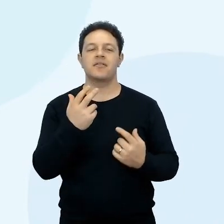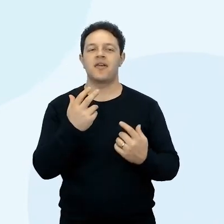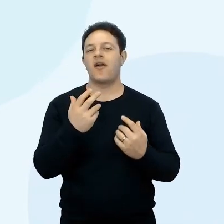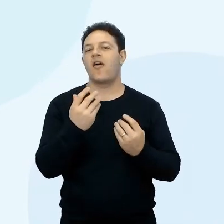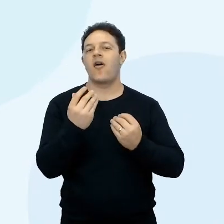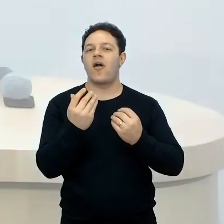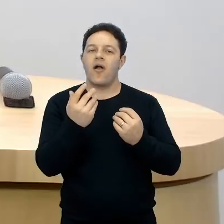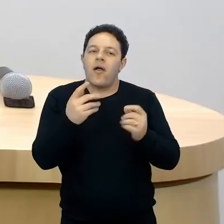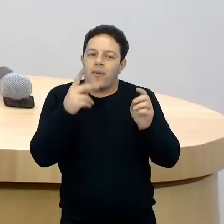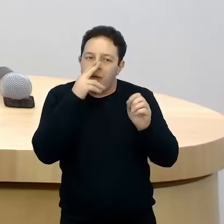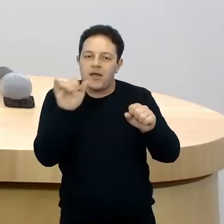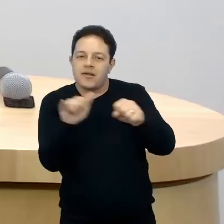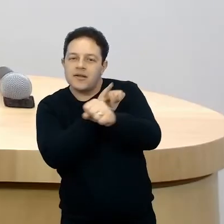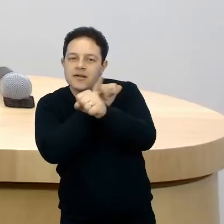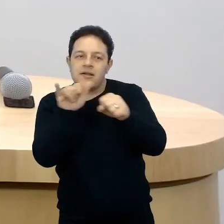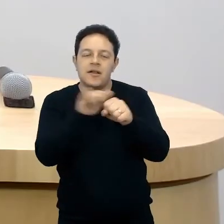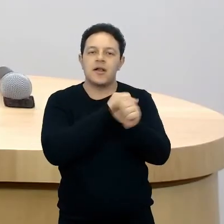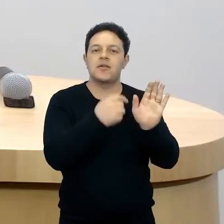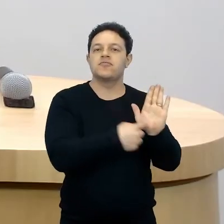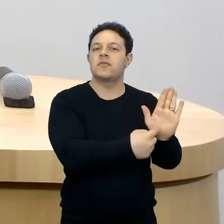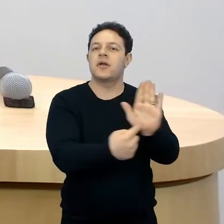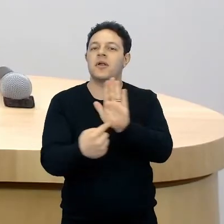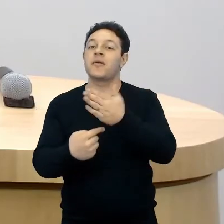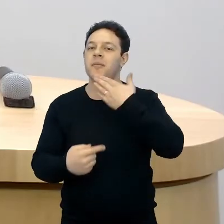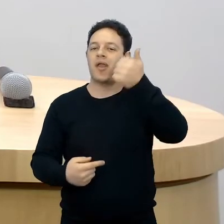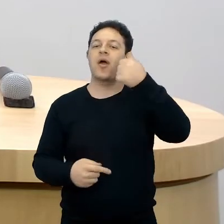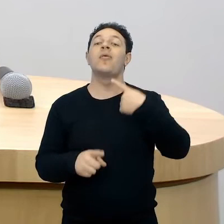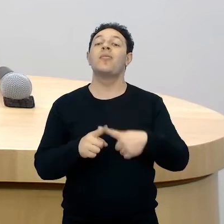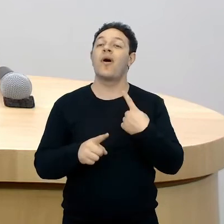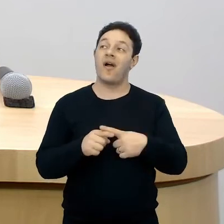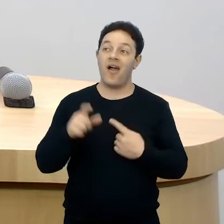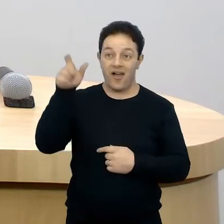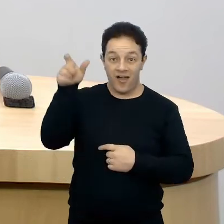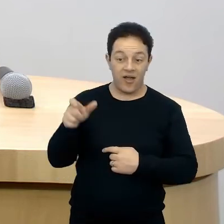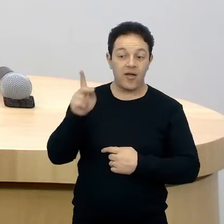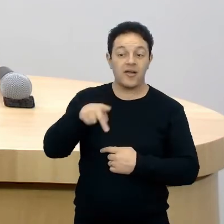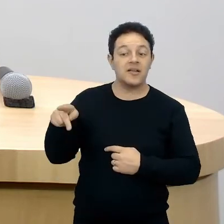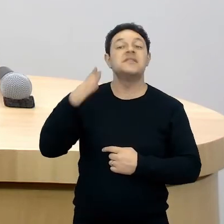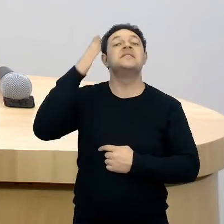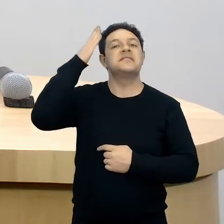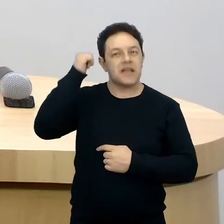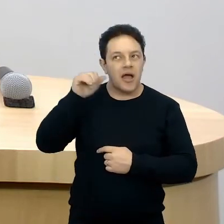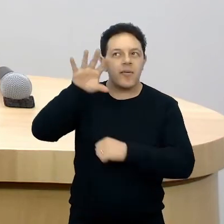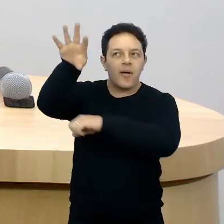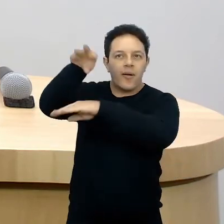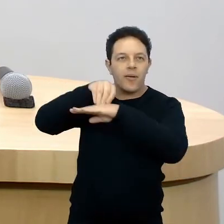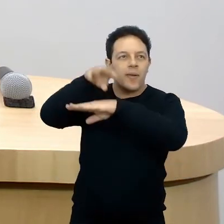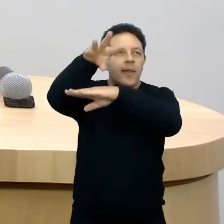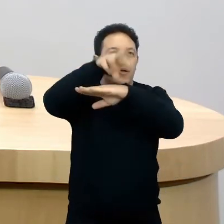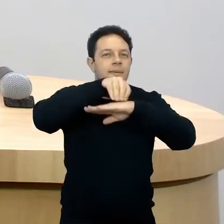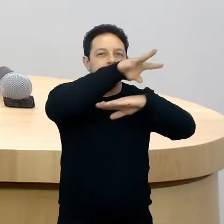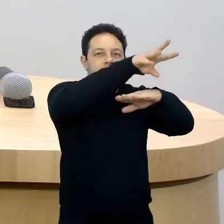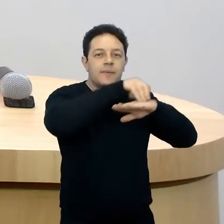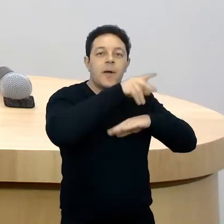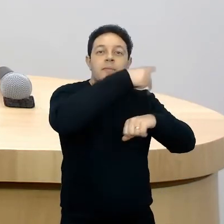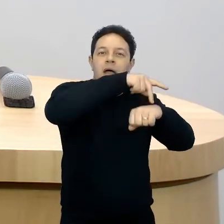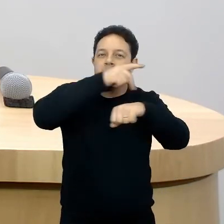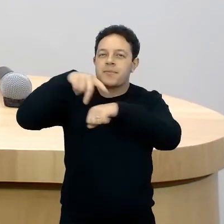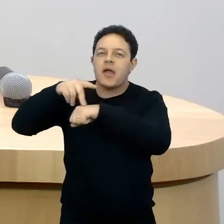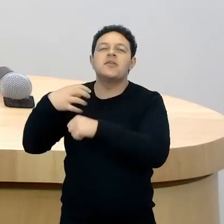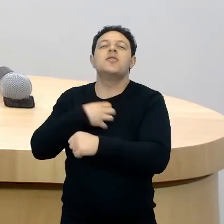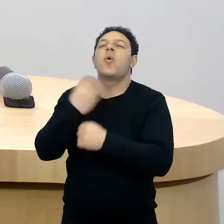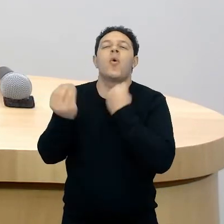de vista estético, porque também consegue adaptar e flertar com múltiplas